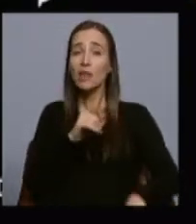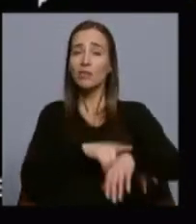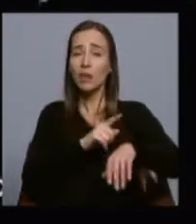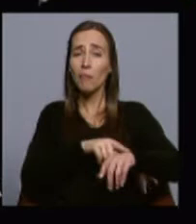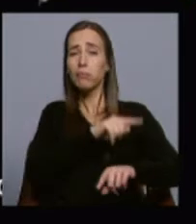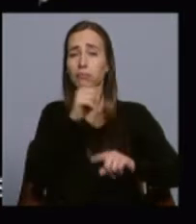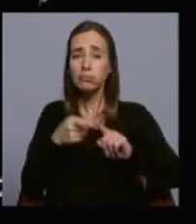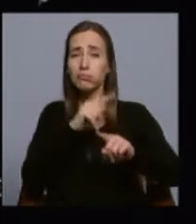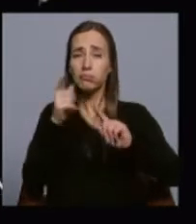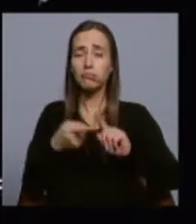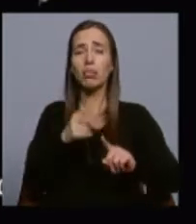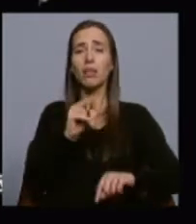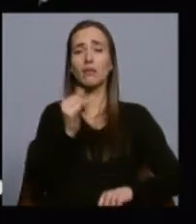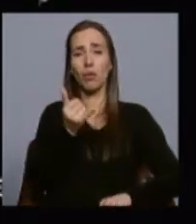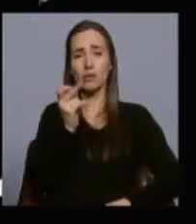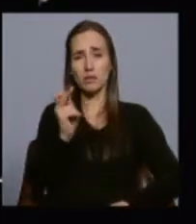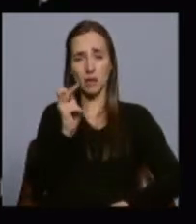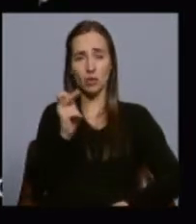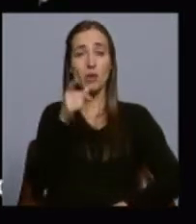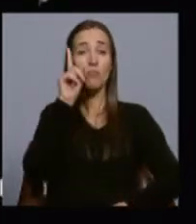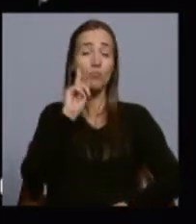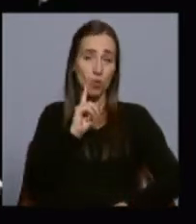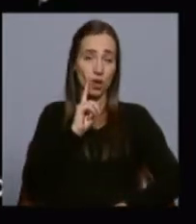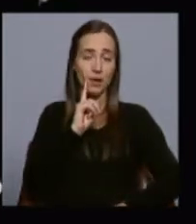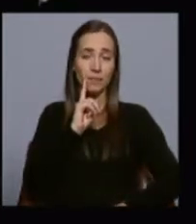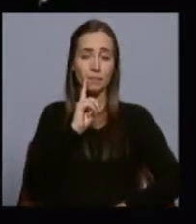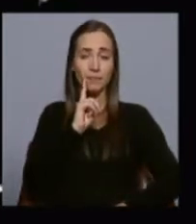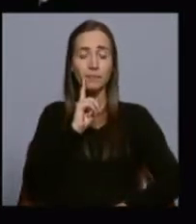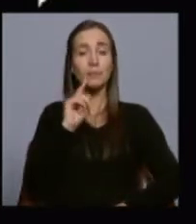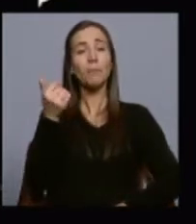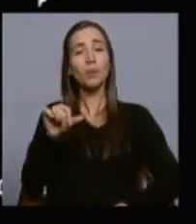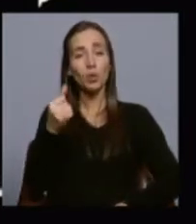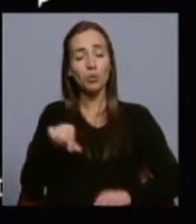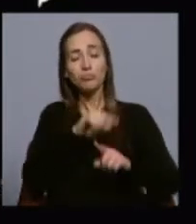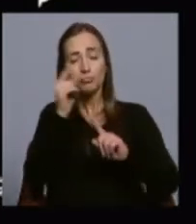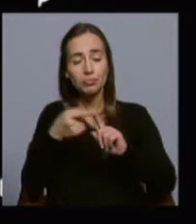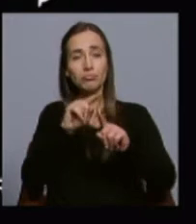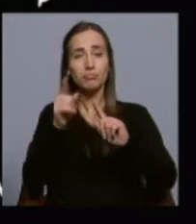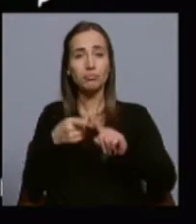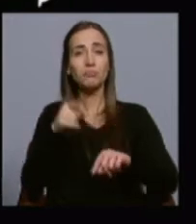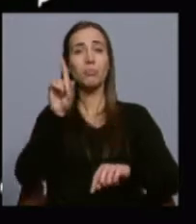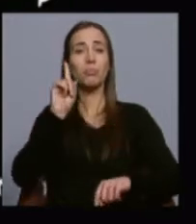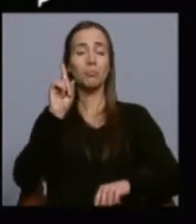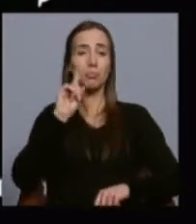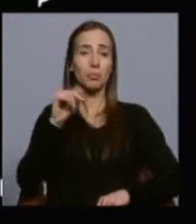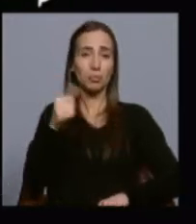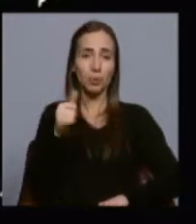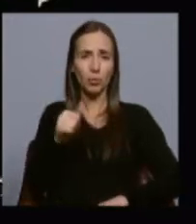de mulheres cujo ciclo é o resultado, diz que mulheres com um ciclo menstrual que duram mais de 27